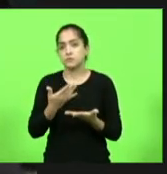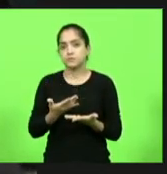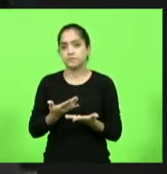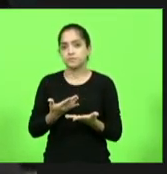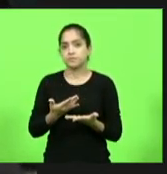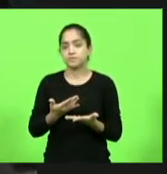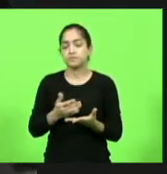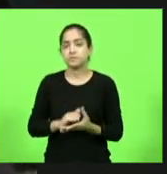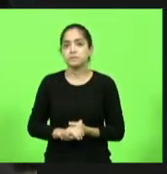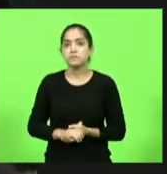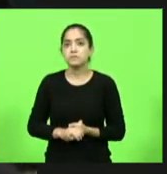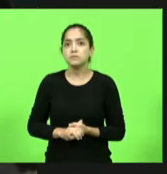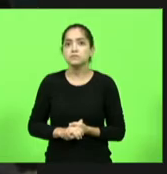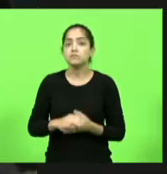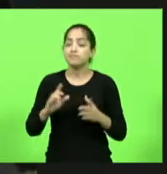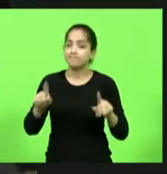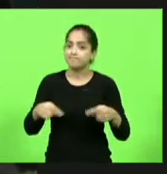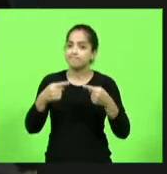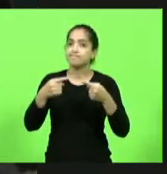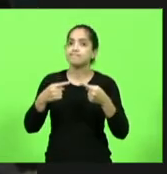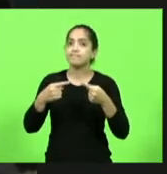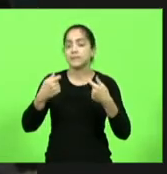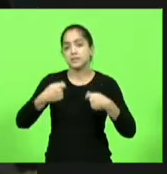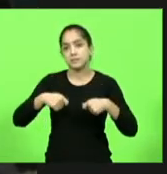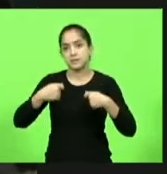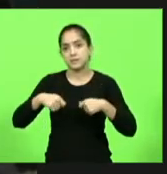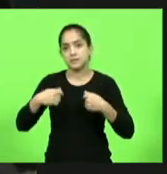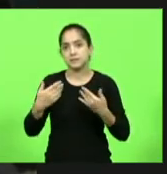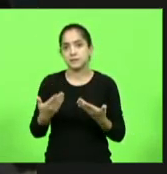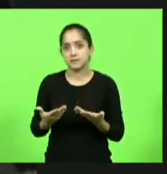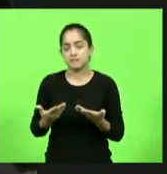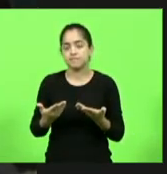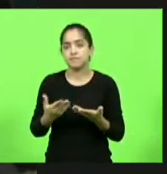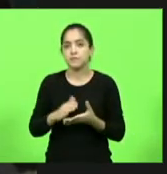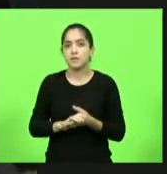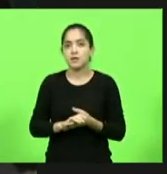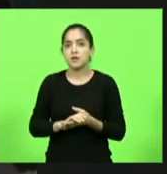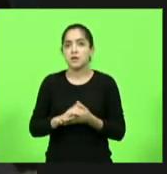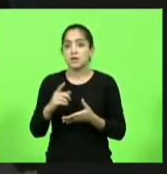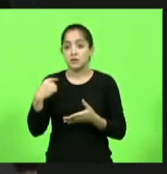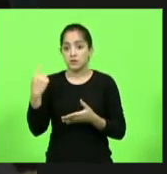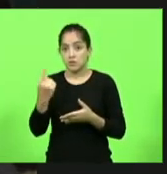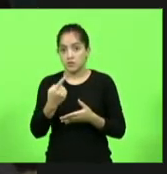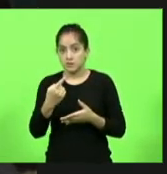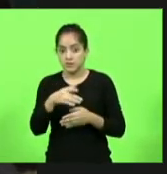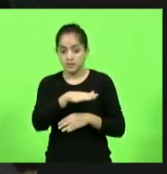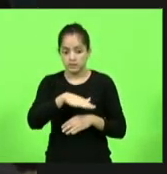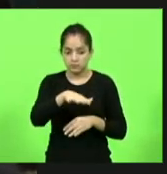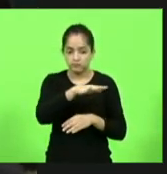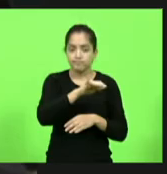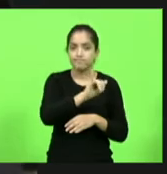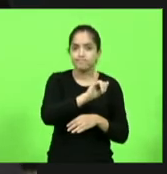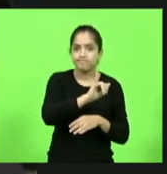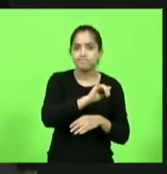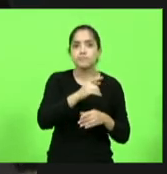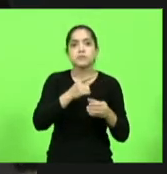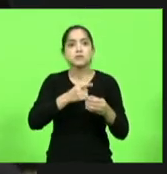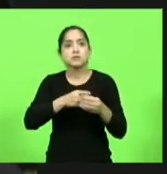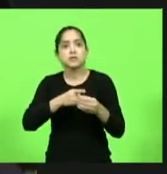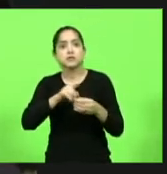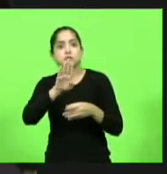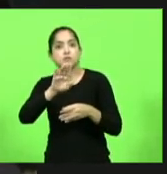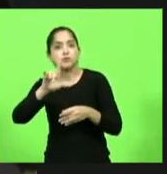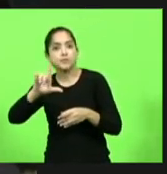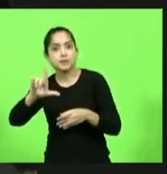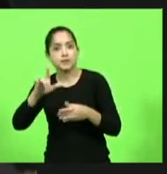mas é um momento que precisa ser enfrentado, e nós aqui do Vale do Itajaí, especificamente de Blumenau, de onde eu falo, nós